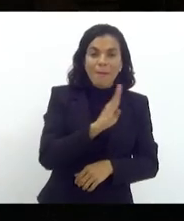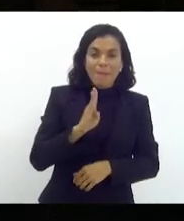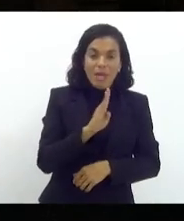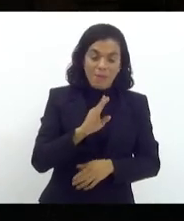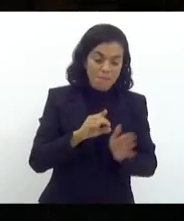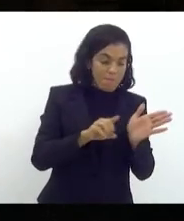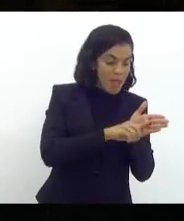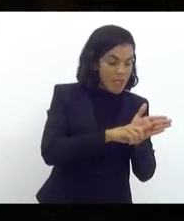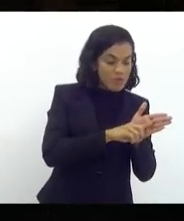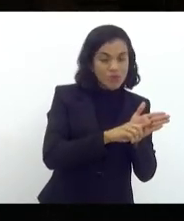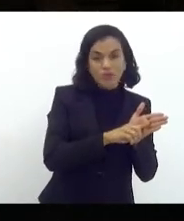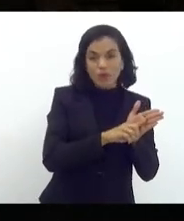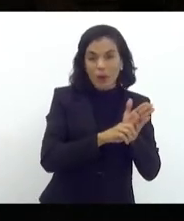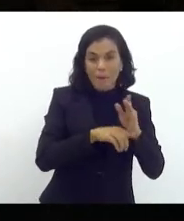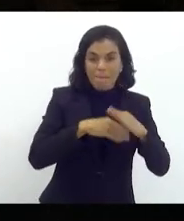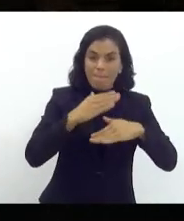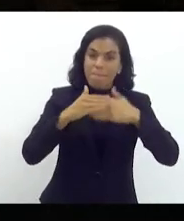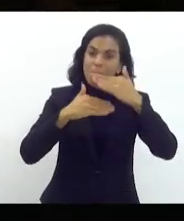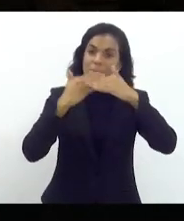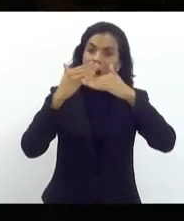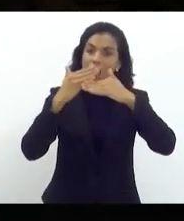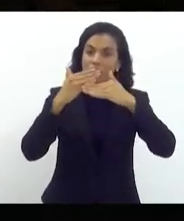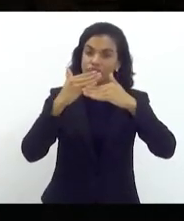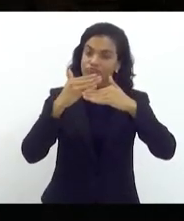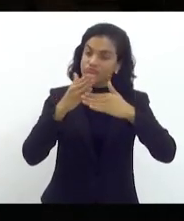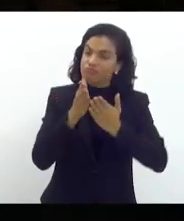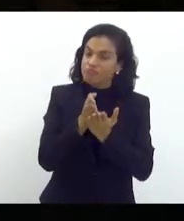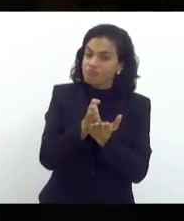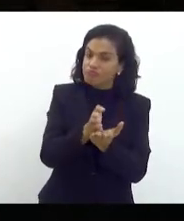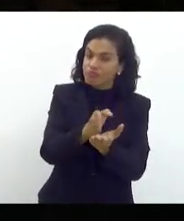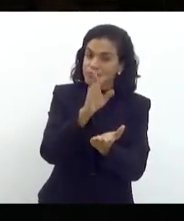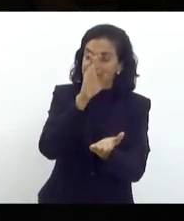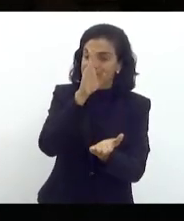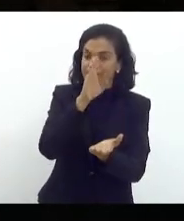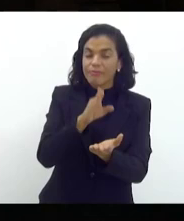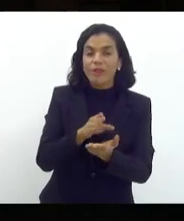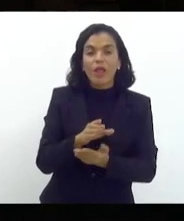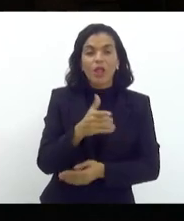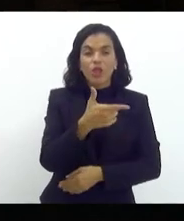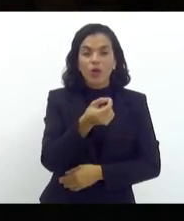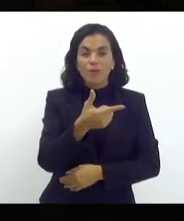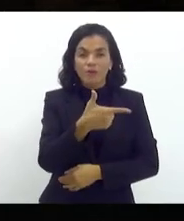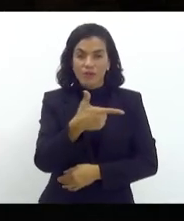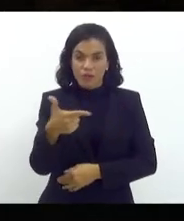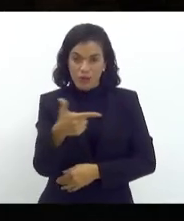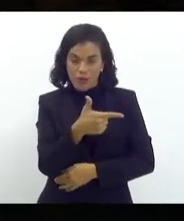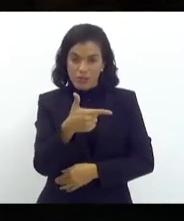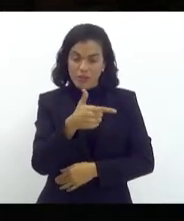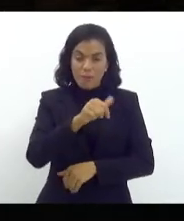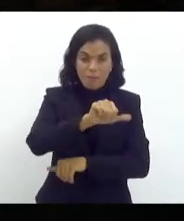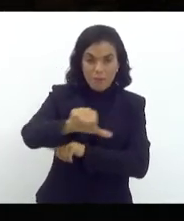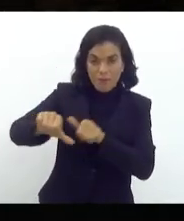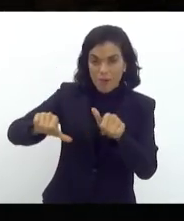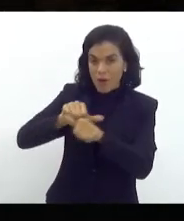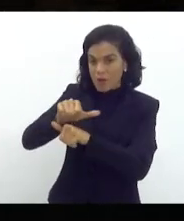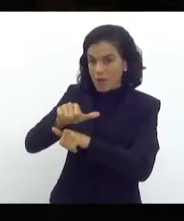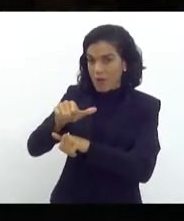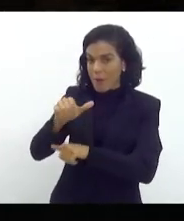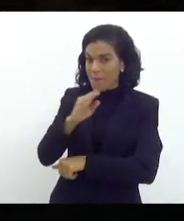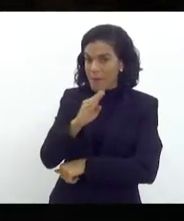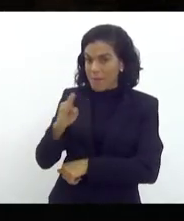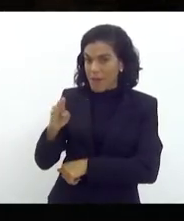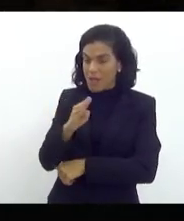menos com perspectiva estável em 2022 para beber com